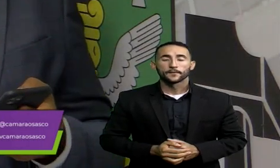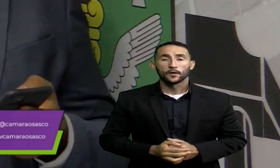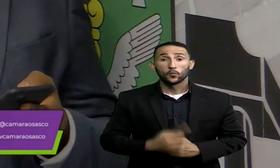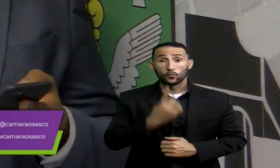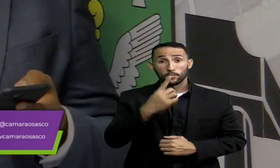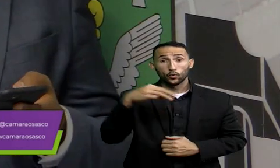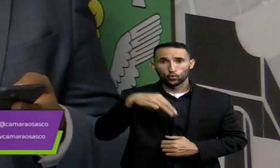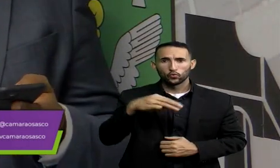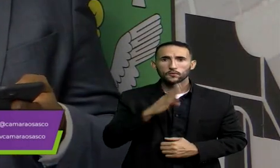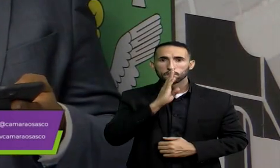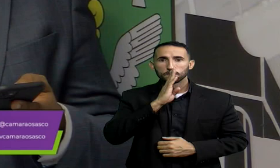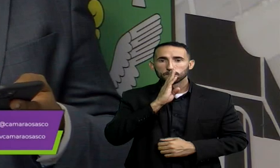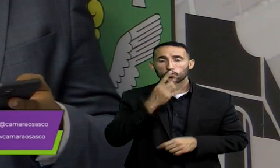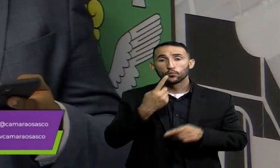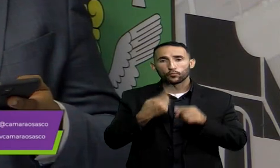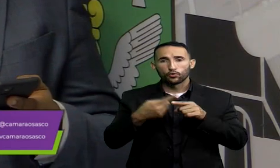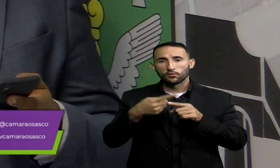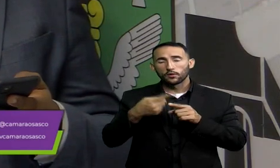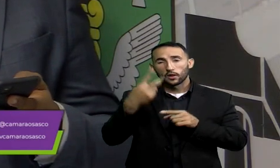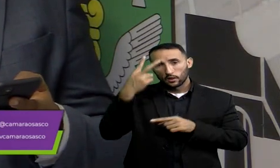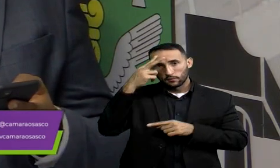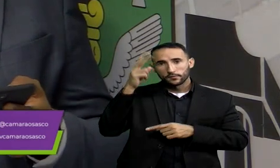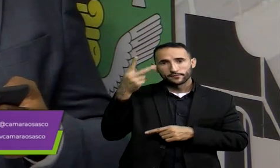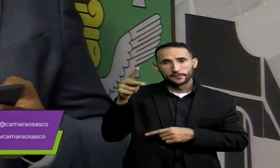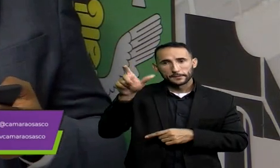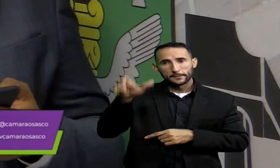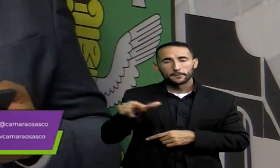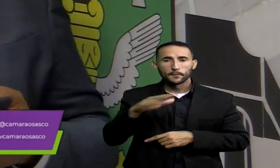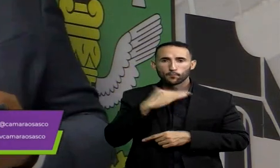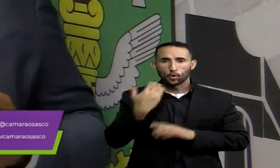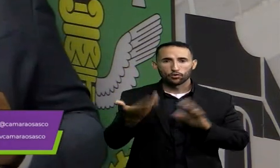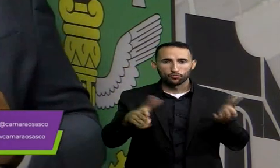minuto de silêncio pelo falecimento